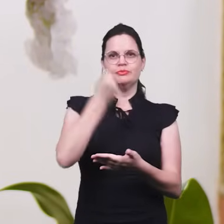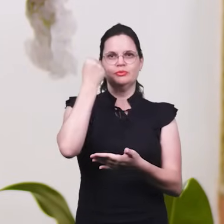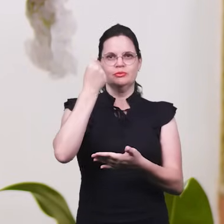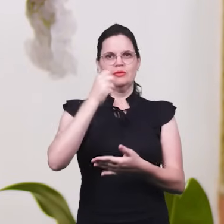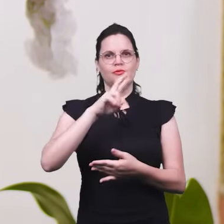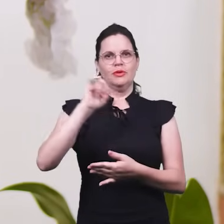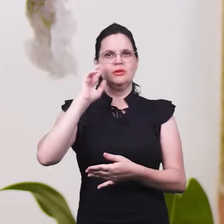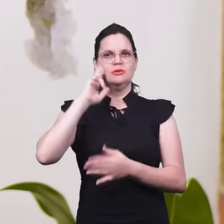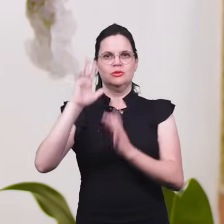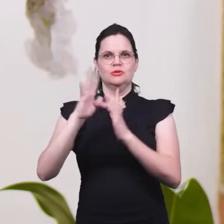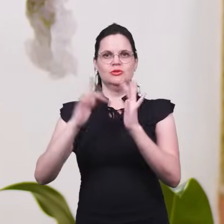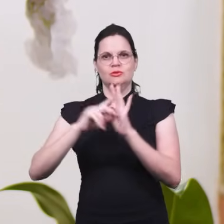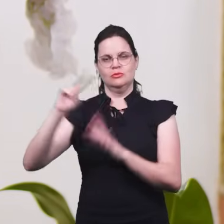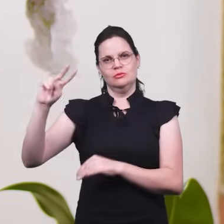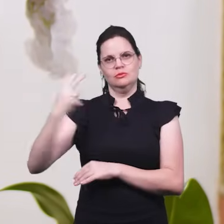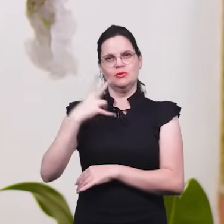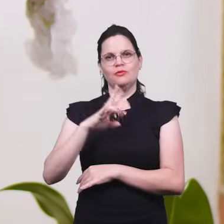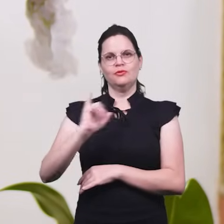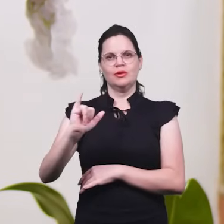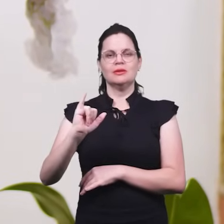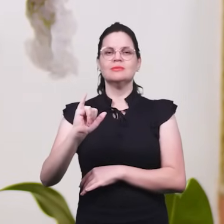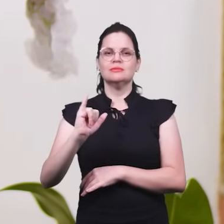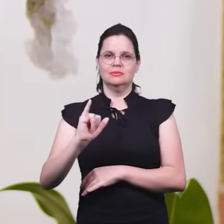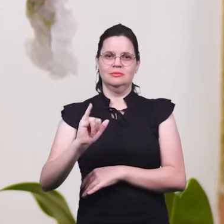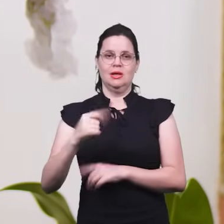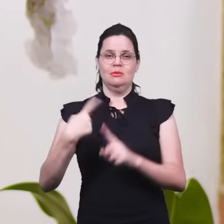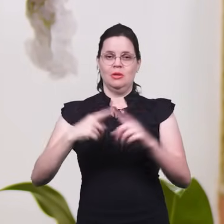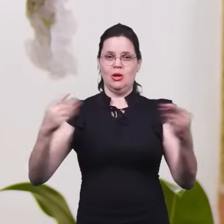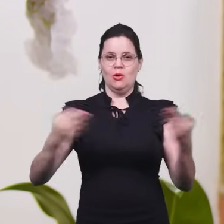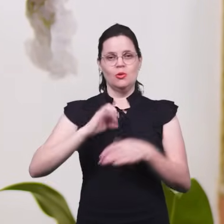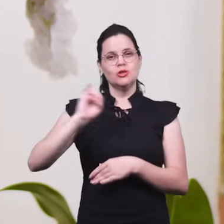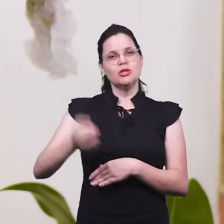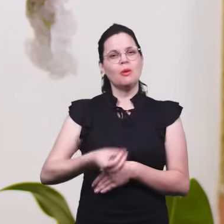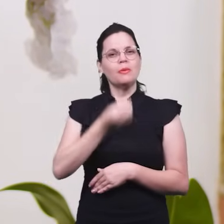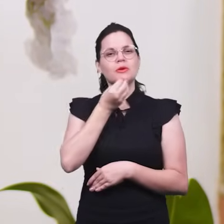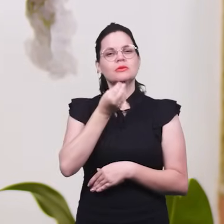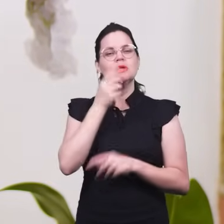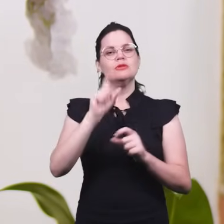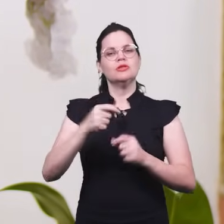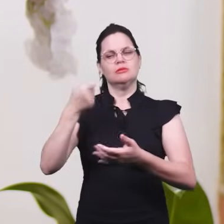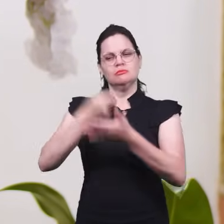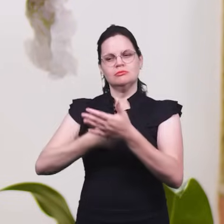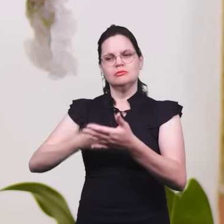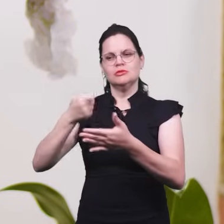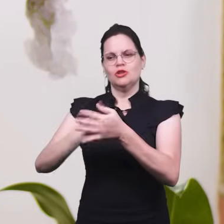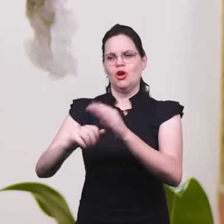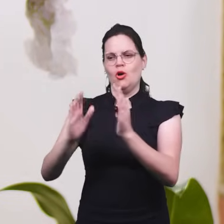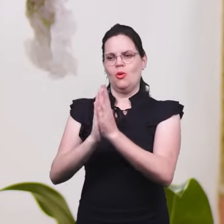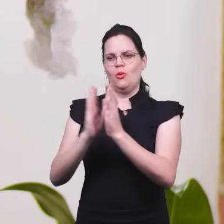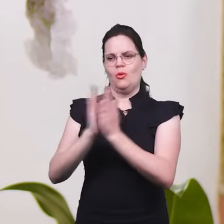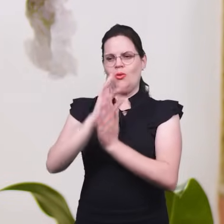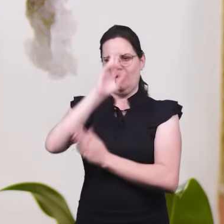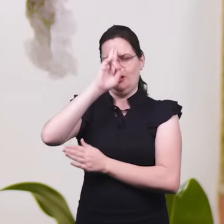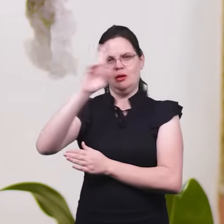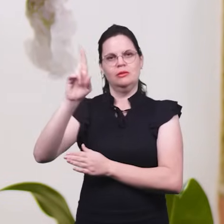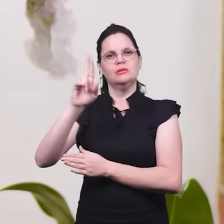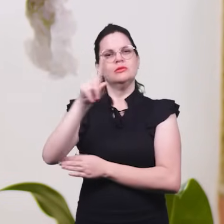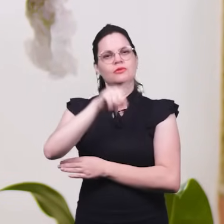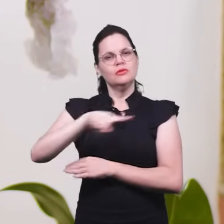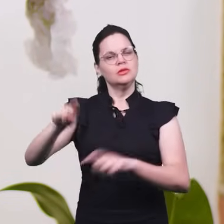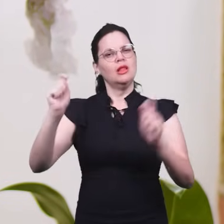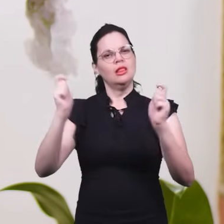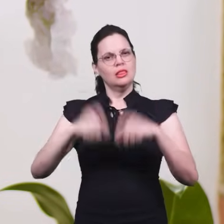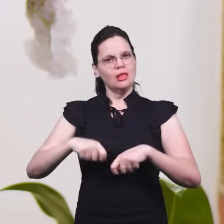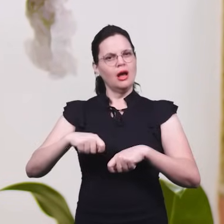nós temos a oportunidade hoje de invocar ao Senhor, de buscar ao Senhor. Busque ao Senhor, porque